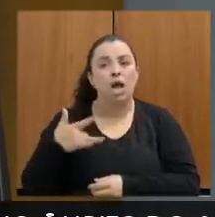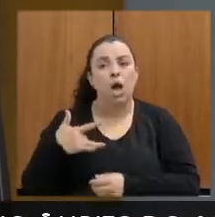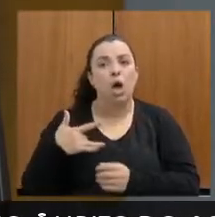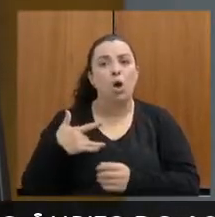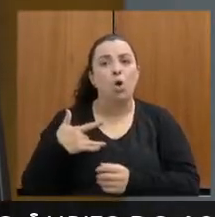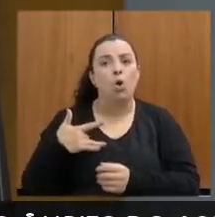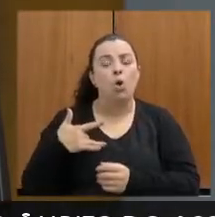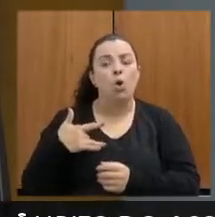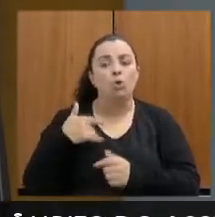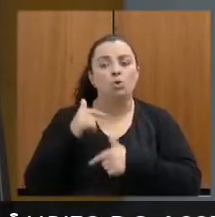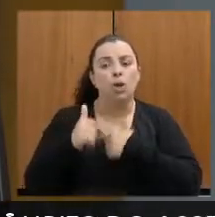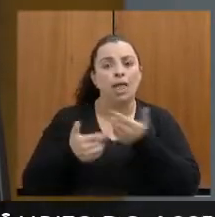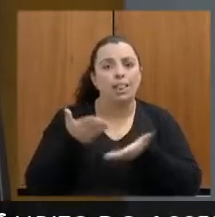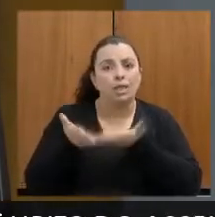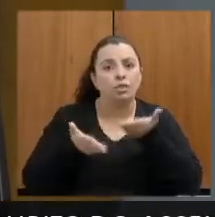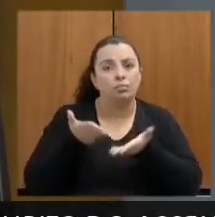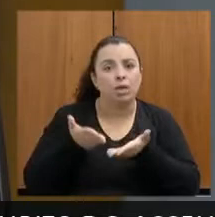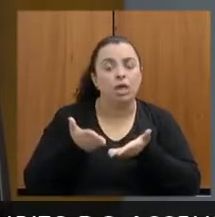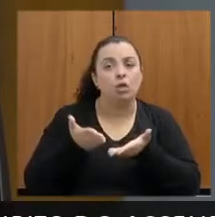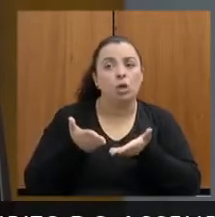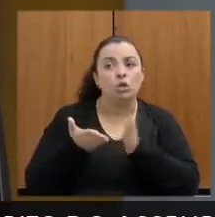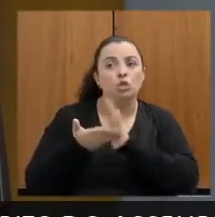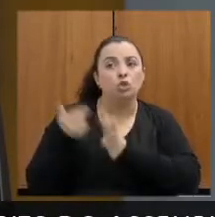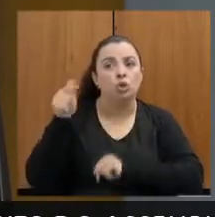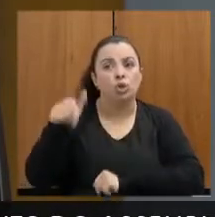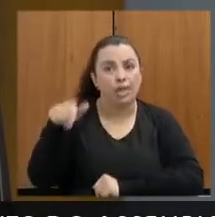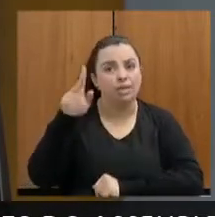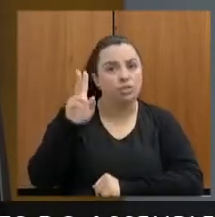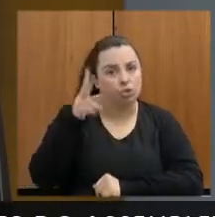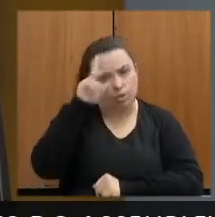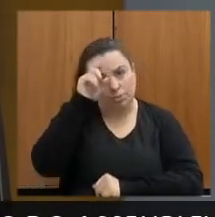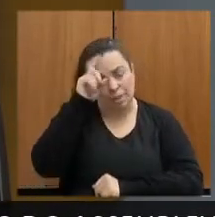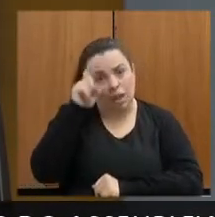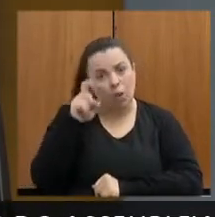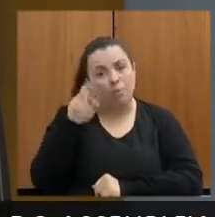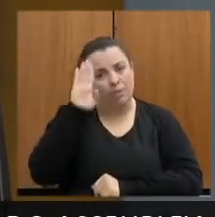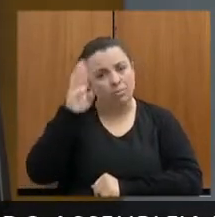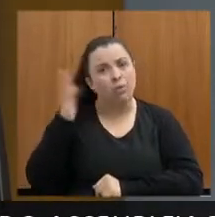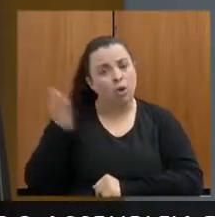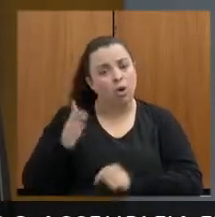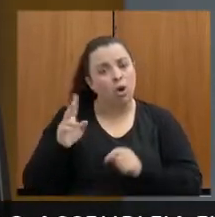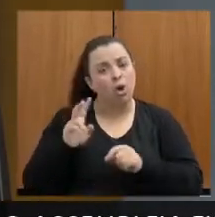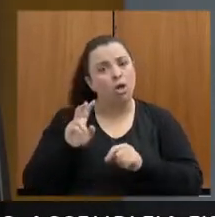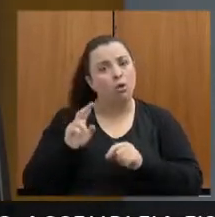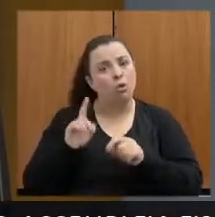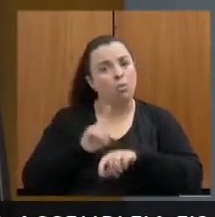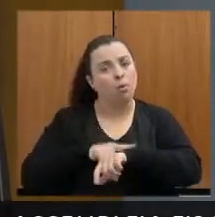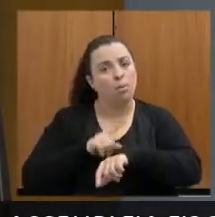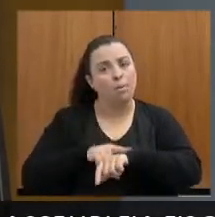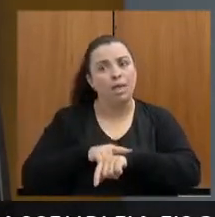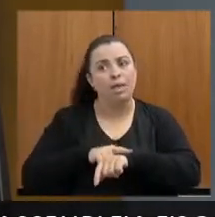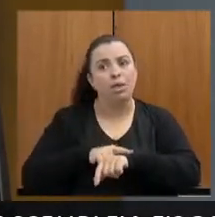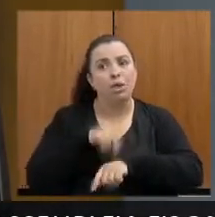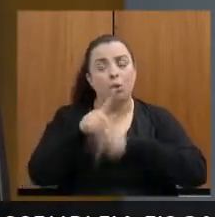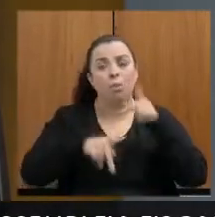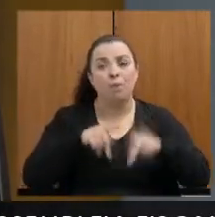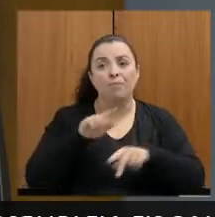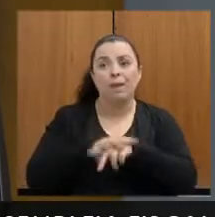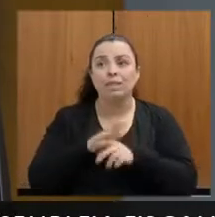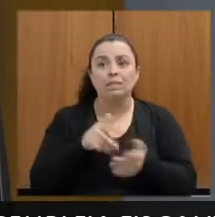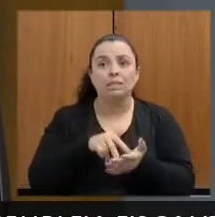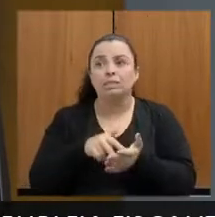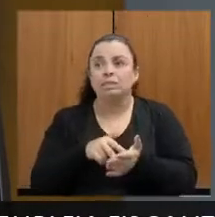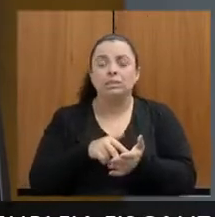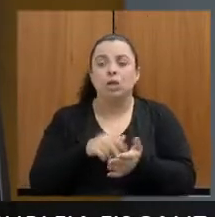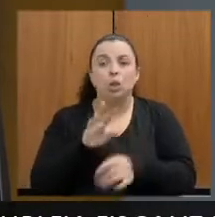especialmente neste momento em que a nossa população está mais vulnerável e que nós precisamos nos forte é